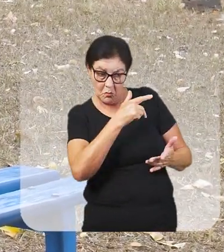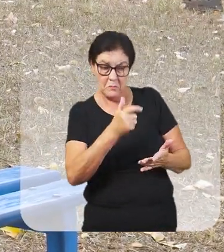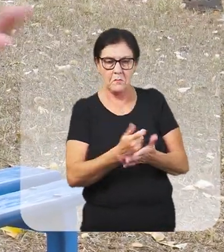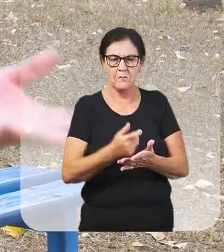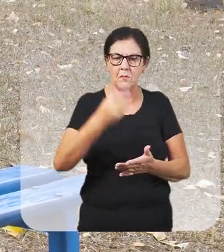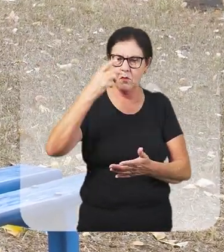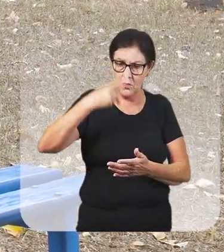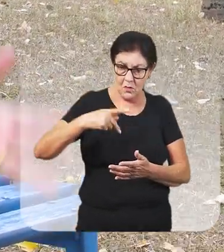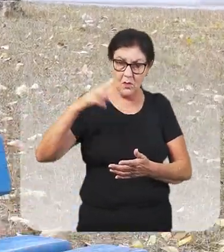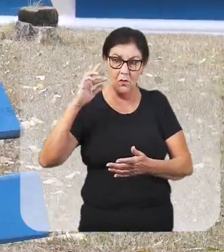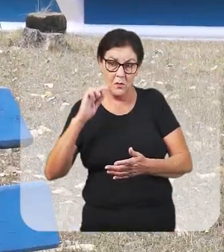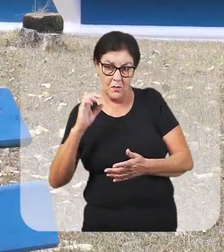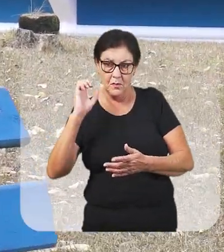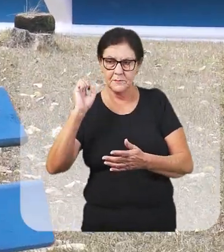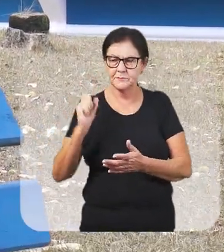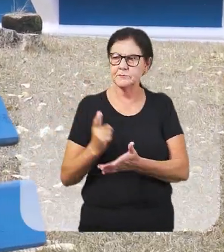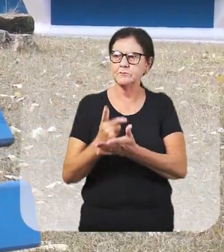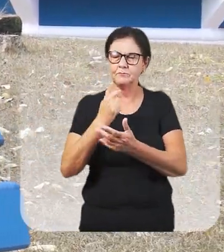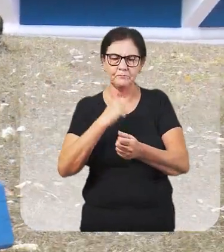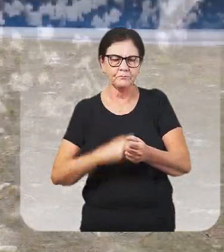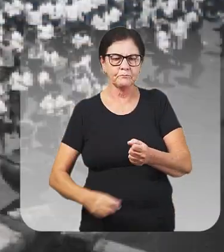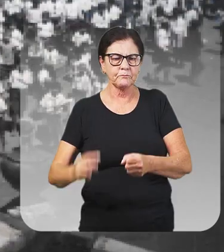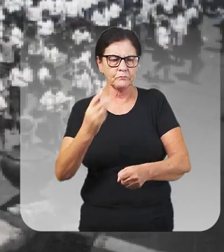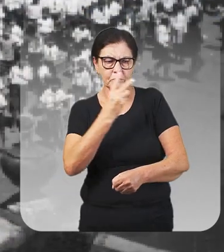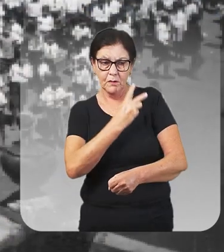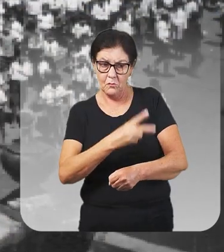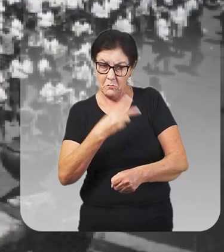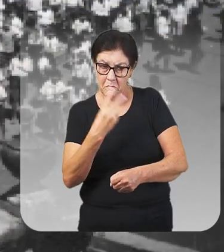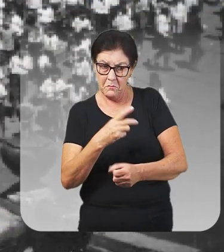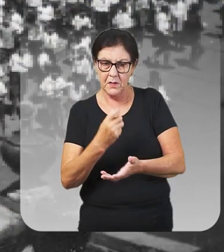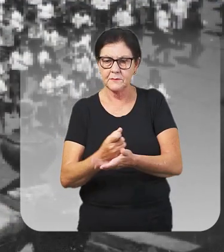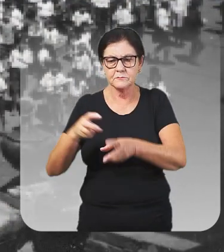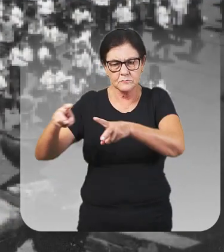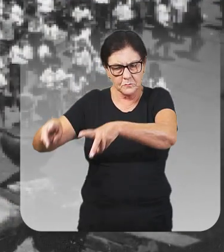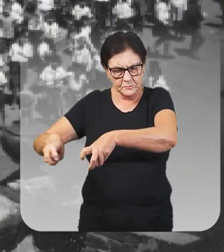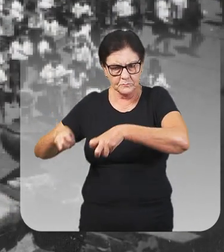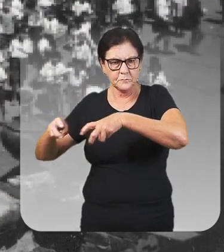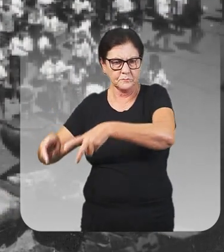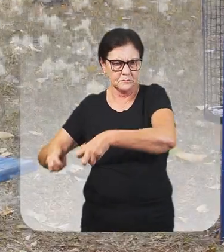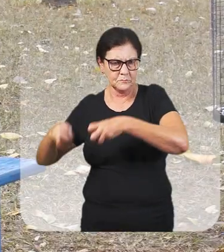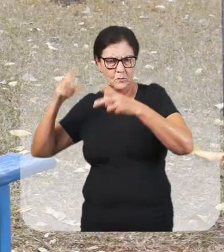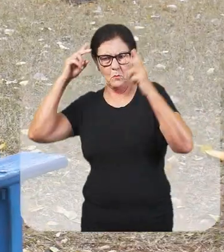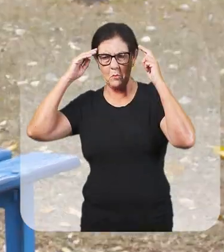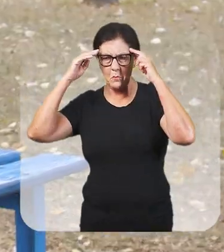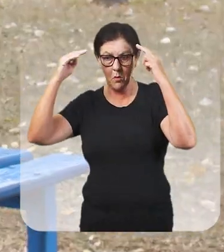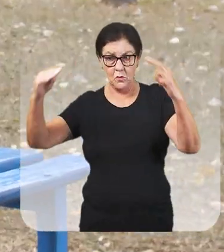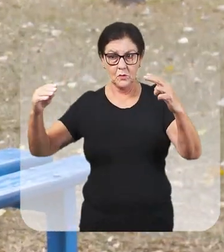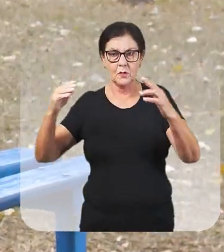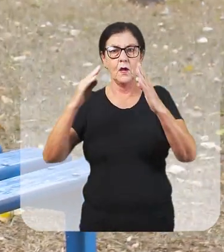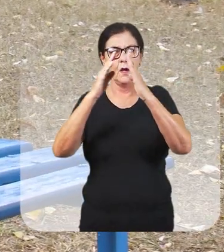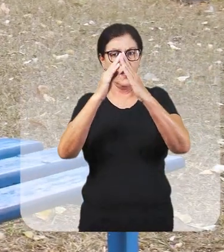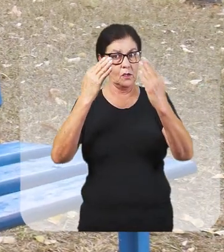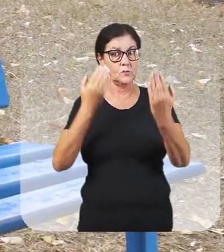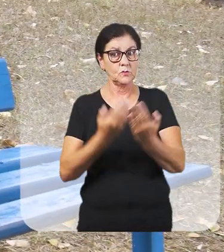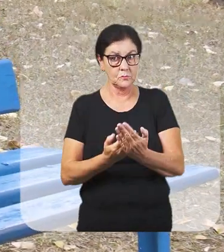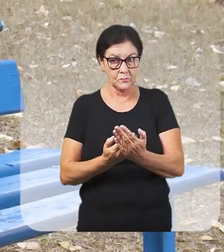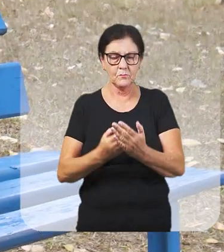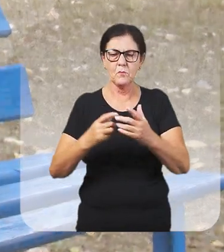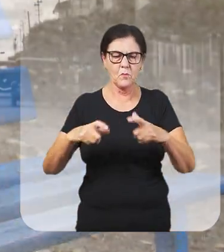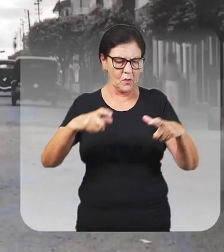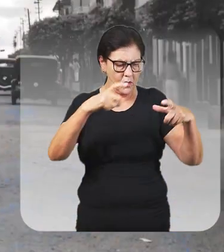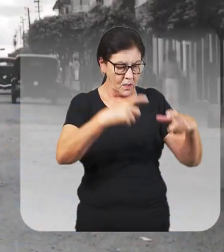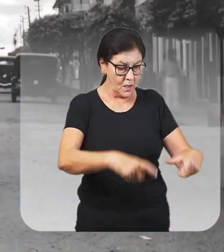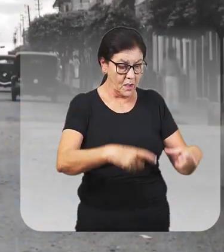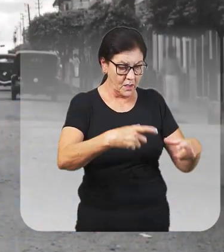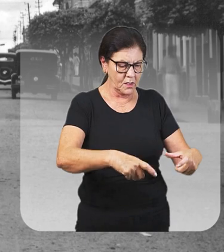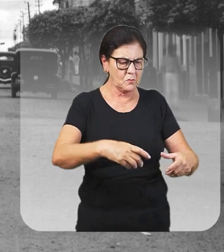Leme. Ele atuou como administrador da fazenda Criciúmal, onde também Newton Prado estudou na escola rural, e depois ele se estabeleceu aqui no centro da